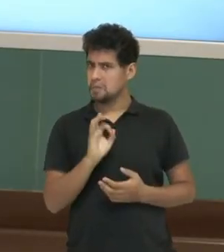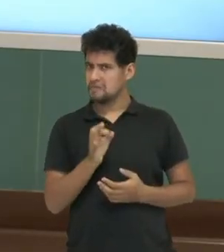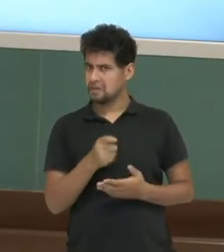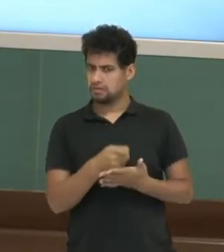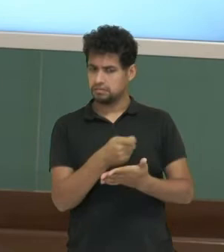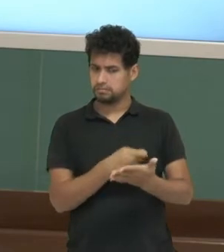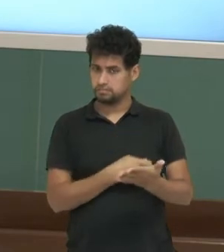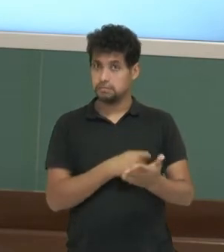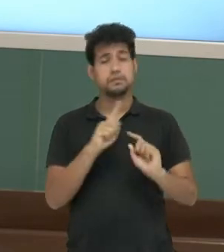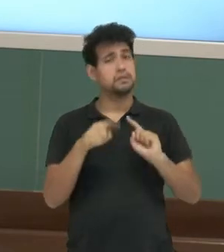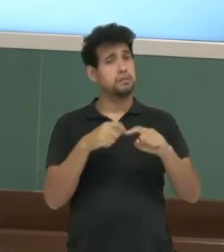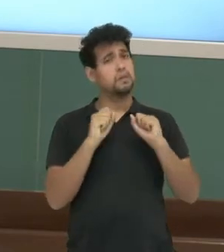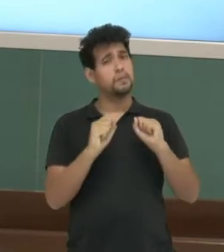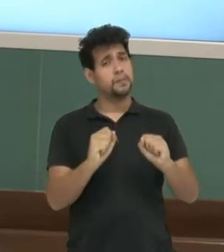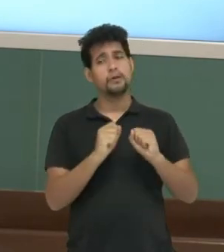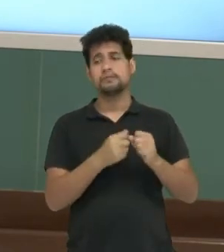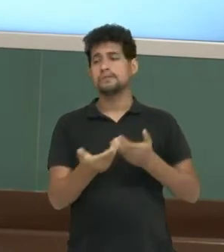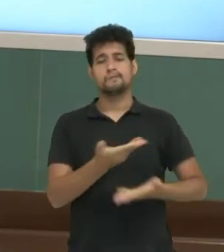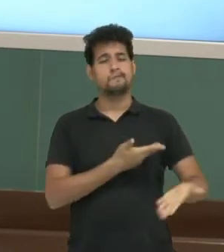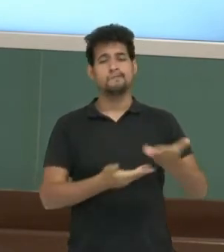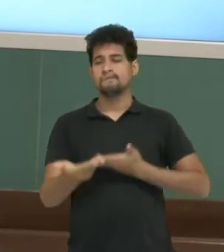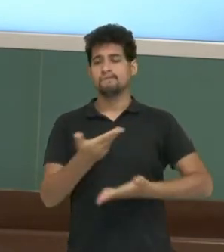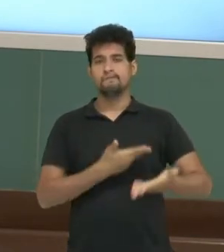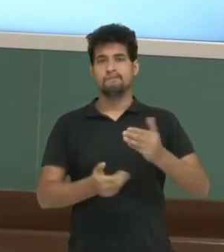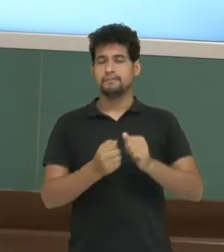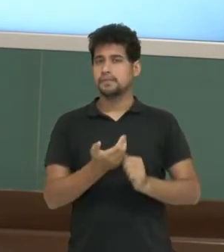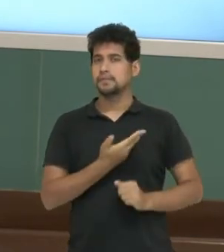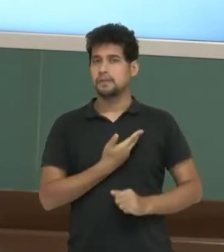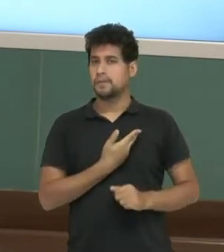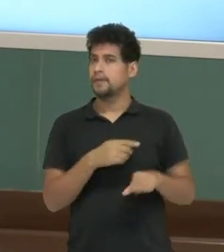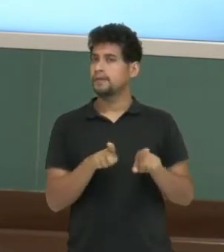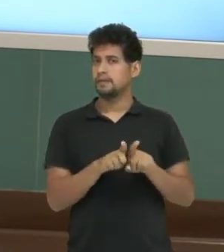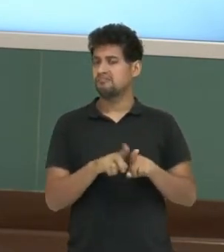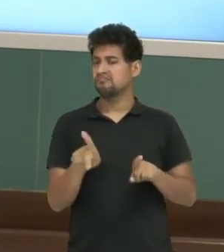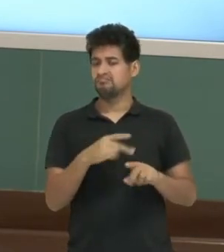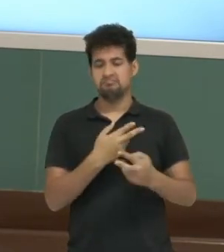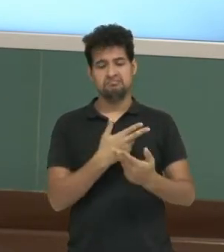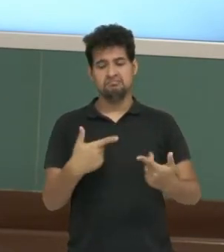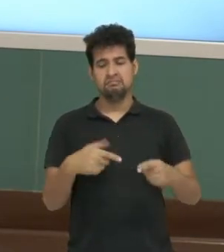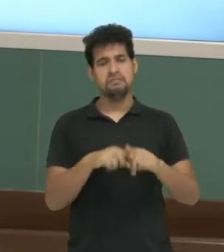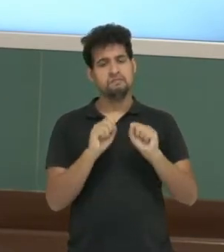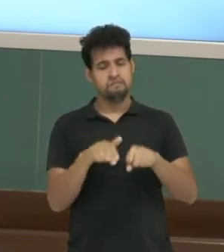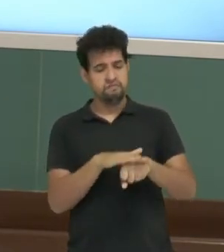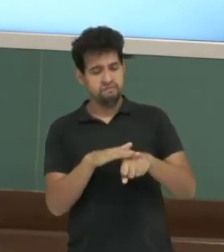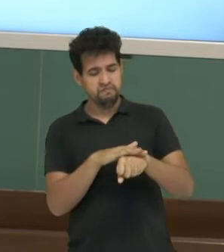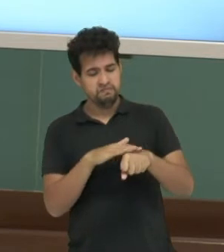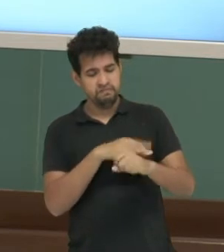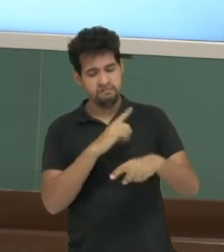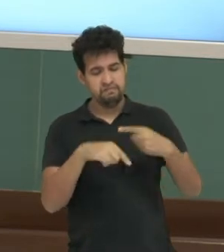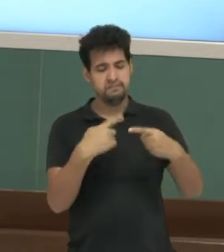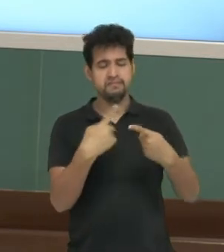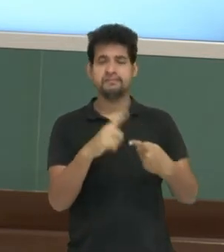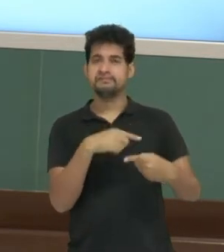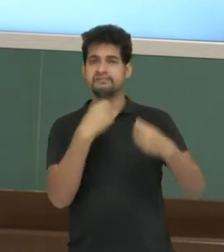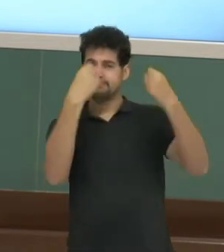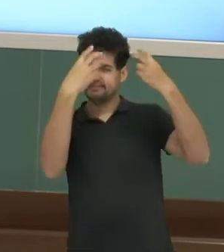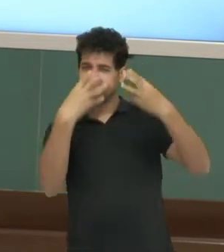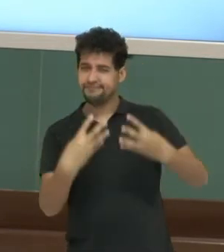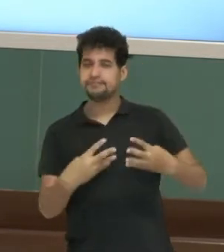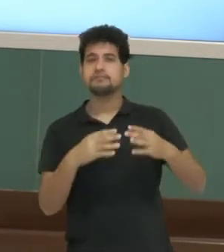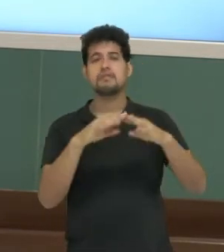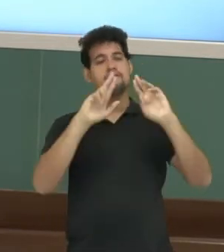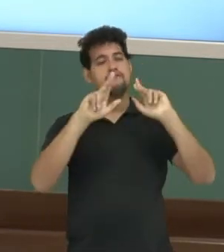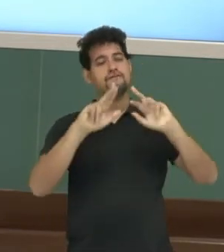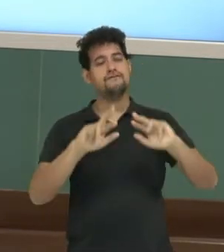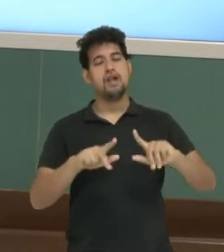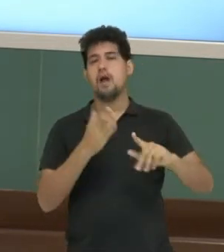aí? Depois você pode socializar, compartilhar ali com os teus colegas de turma e vocês podem conversar sobre isso, porque nós vamos falar então desses tipos